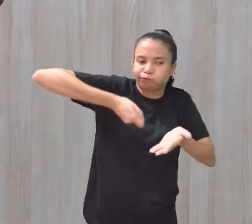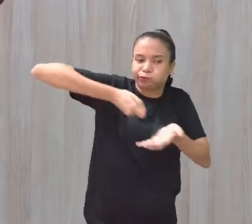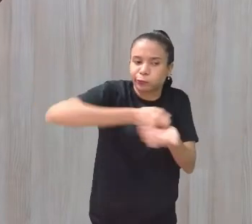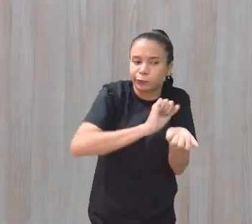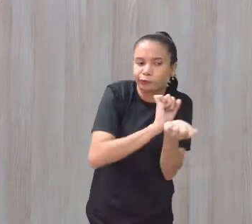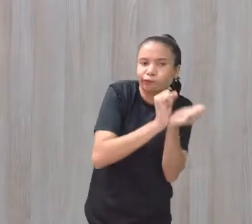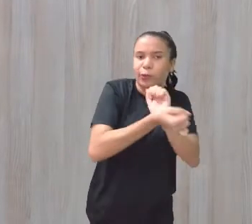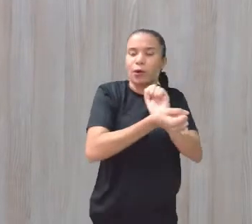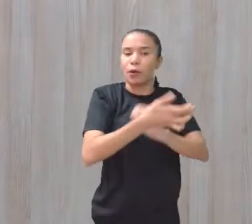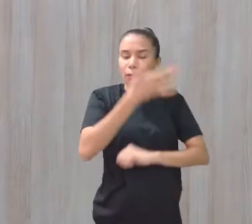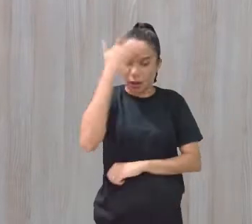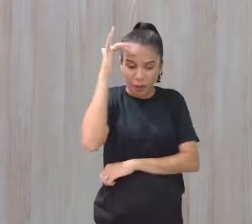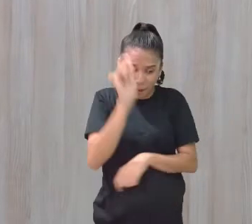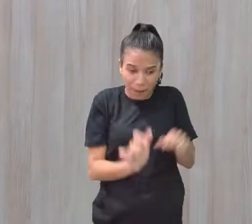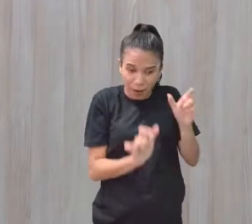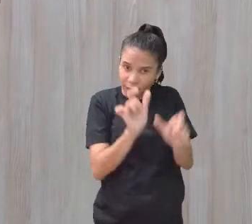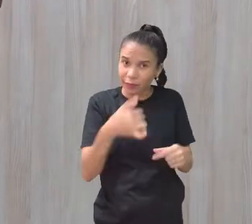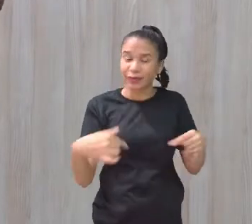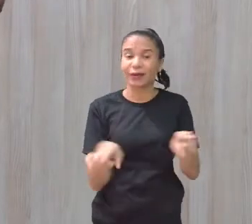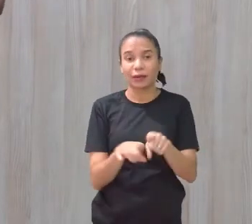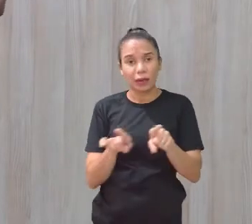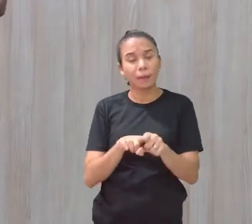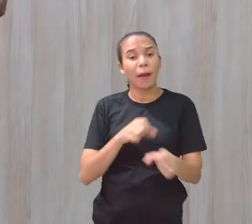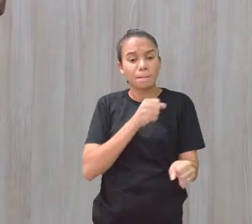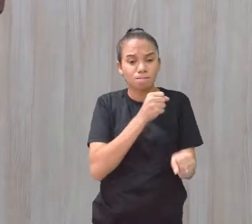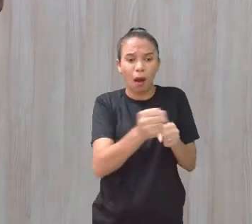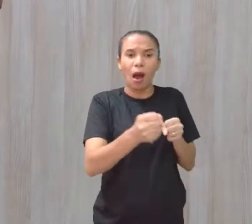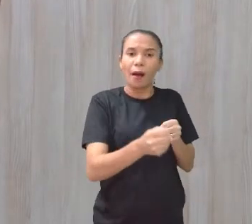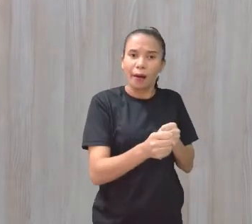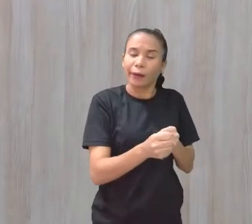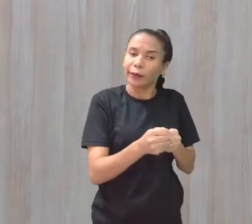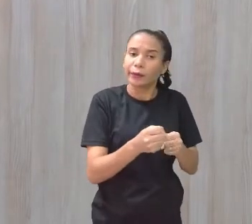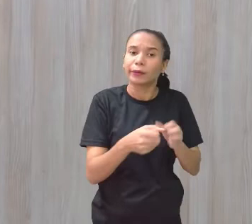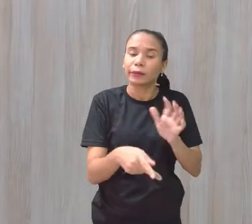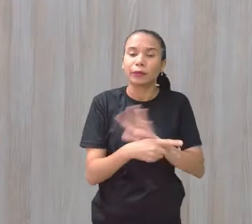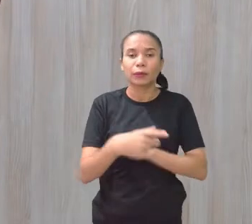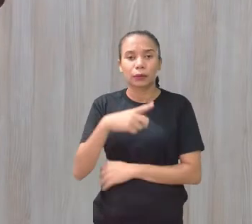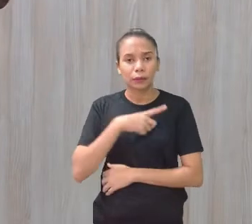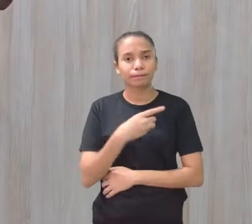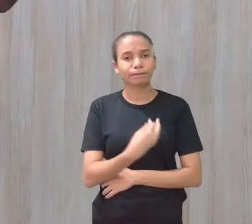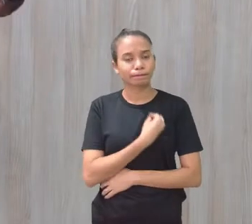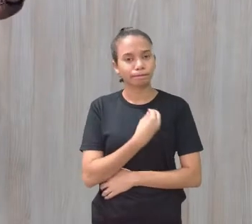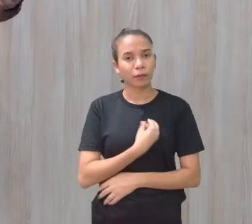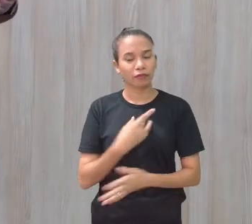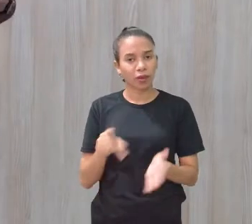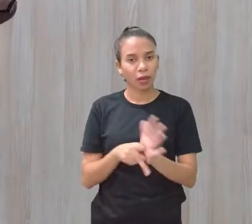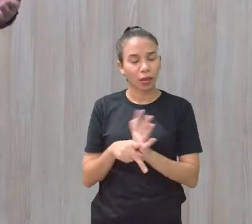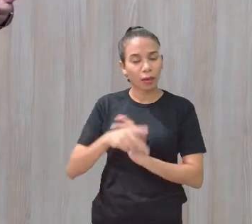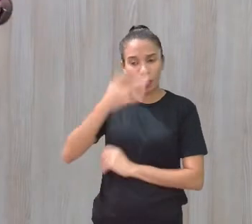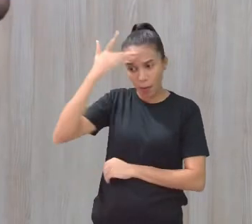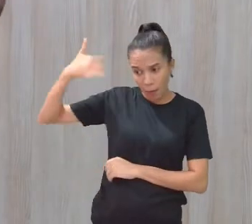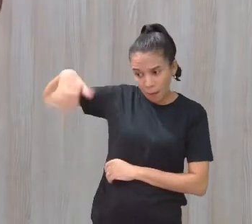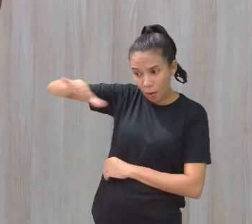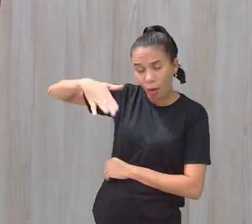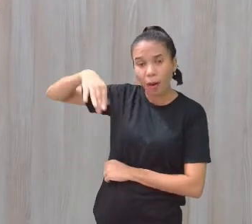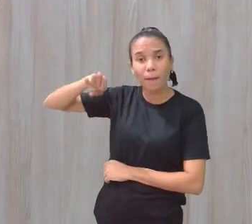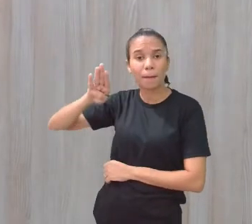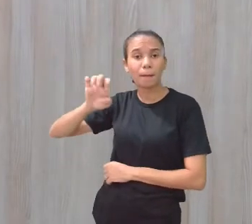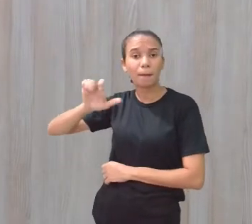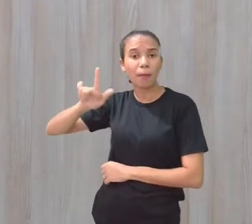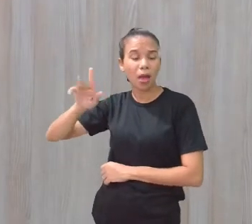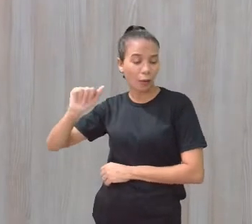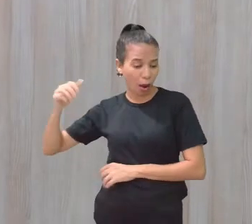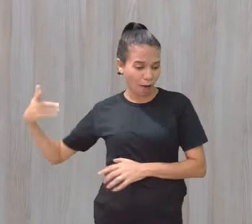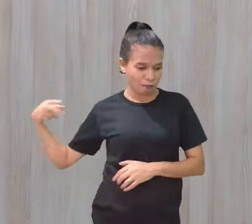E muitos desses congoleses foram inclusive assassinados ali, mortos mesmo, né, pelos belgas, né, naquela